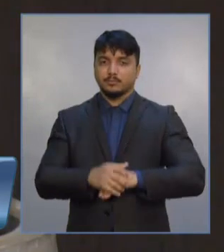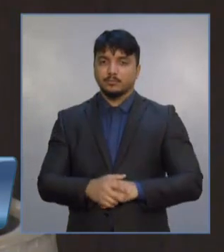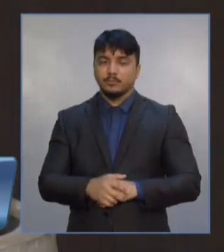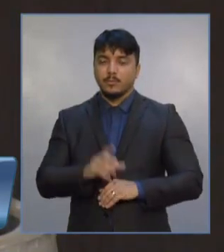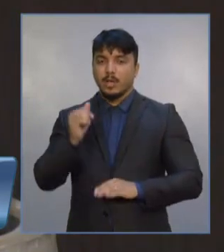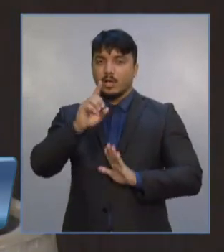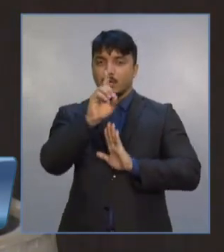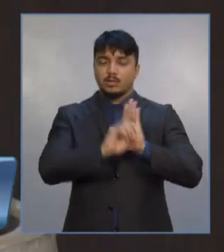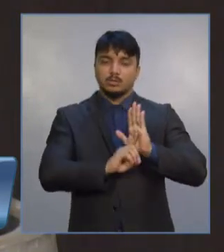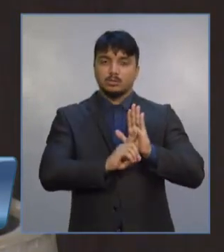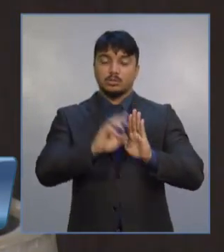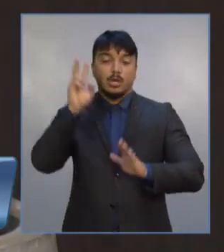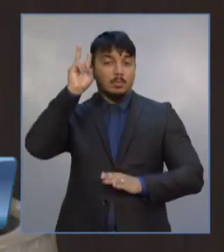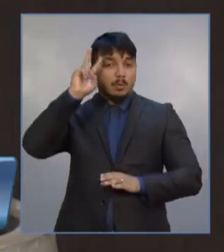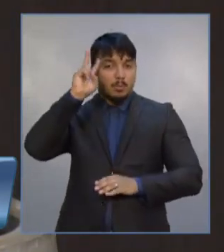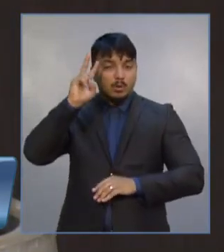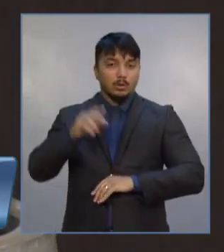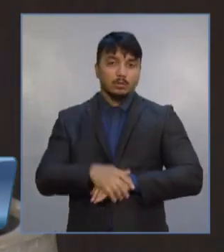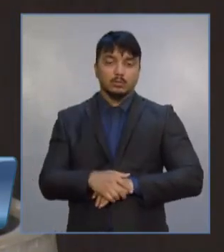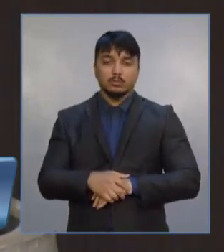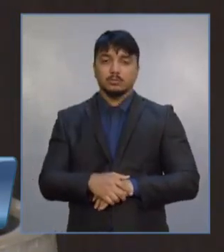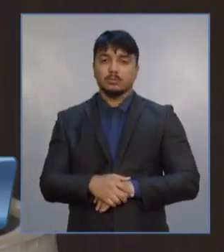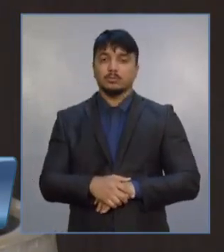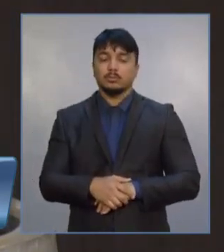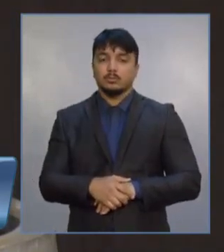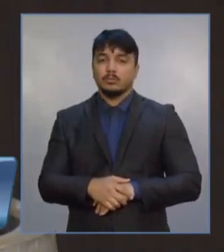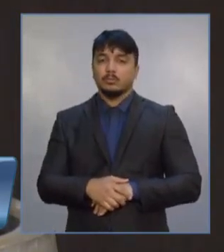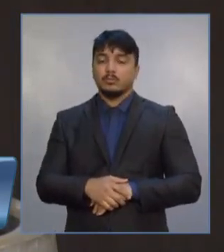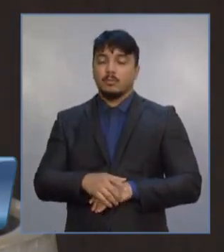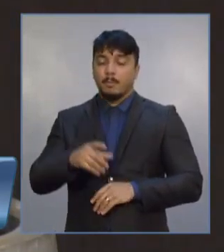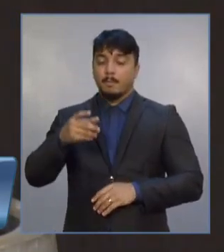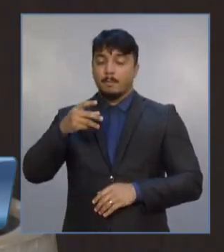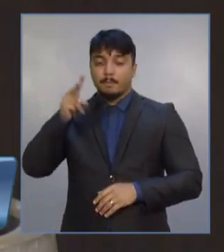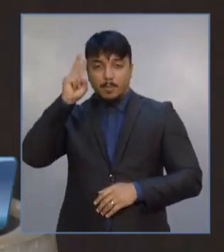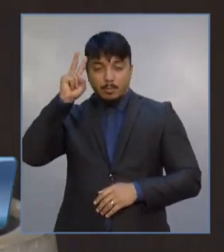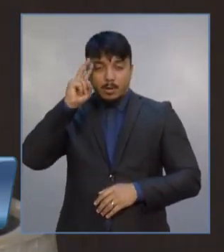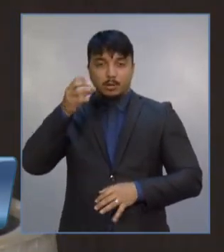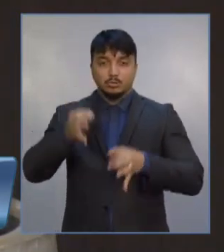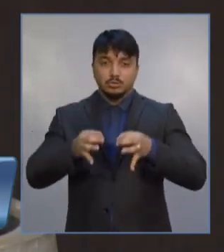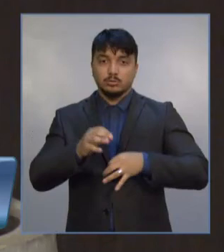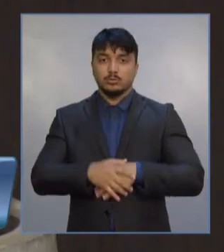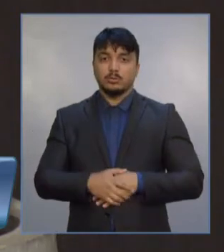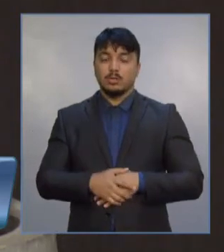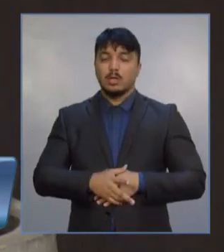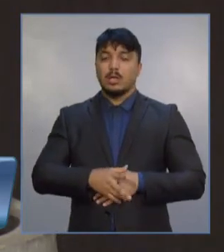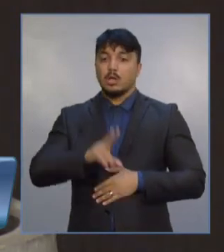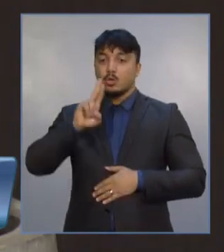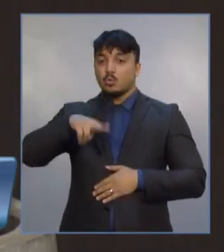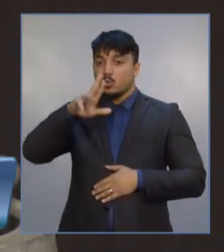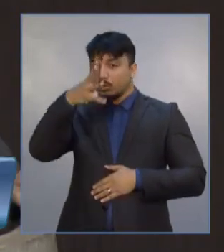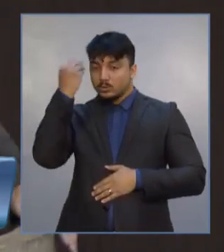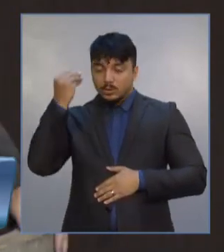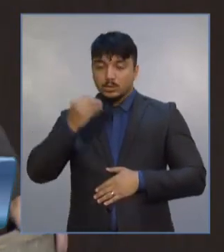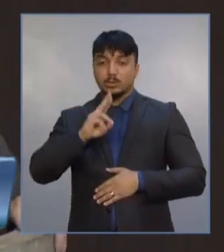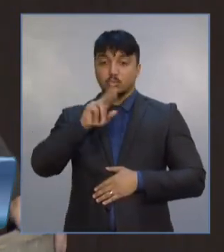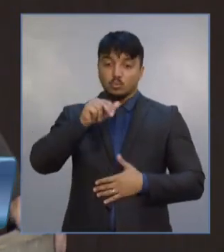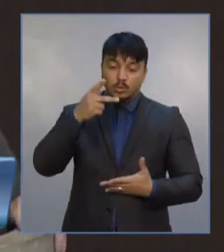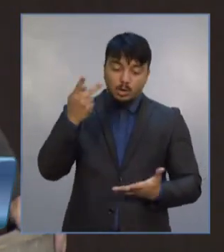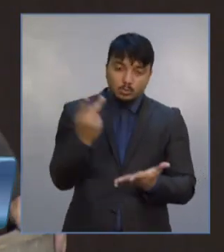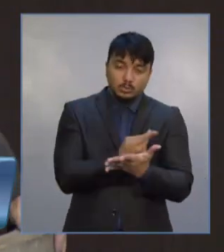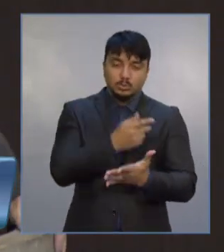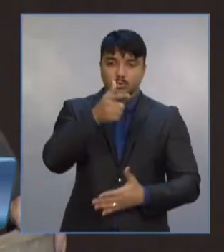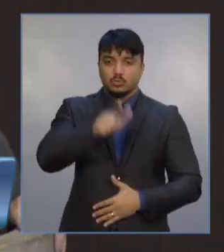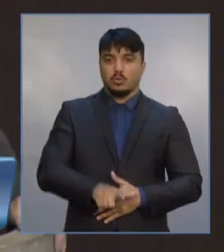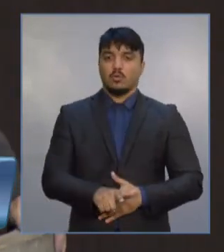do direito à memória, à verdade e à justiça. Para que nunca se esqueça, para que nunca mais aconteça. O